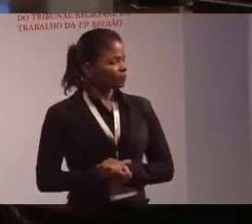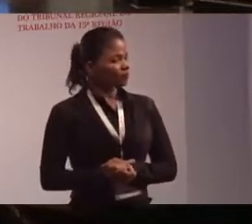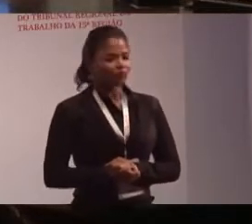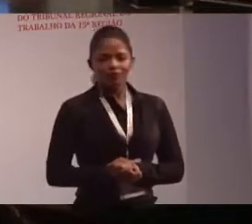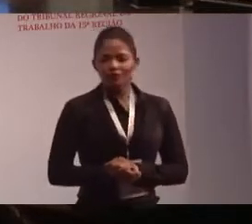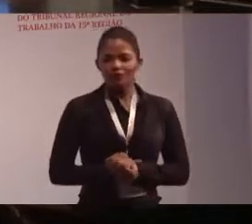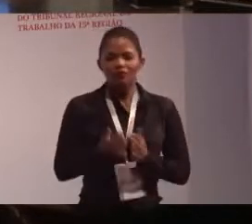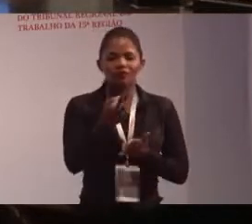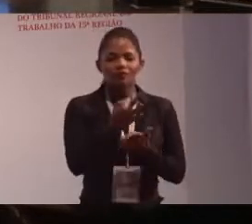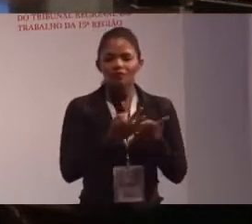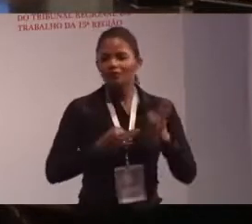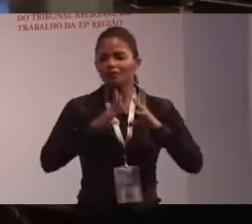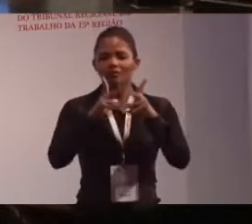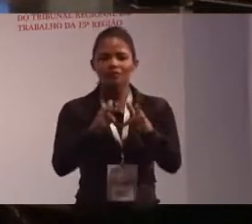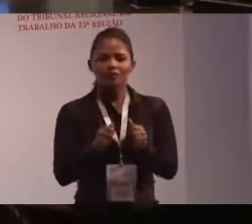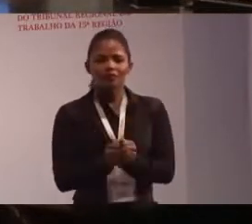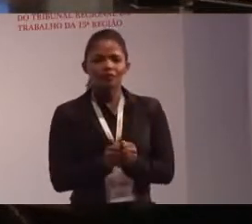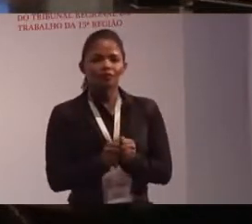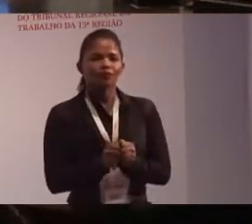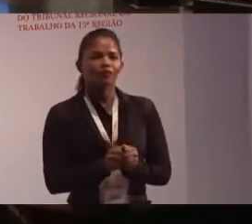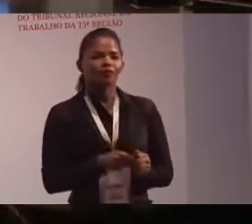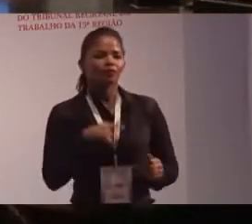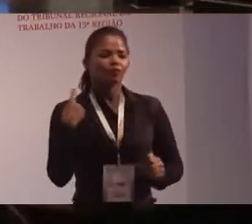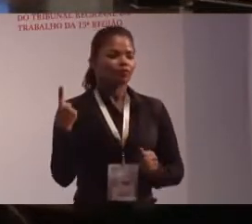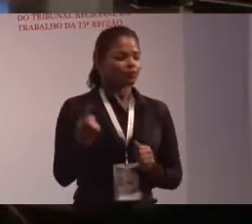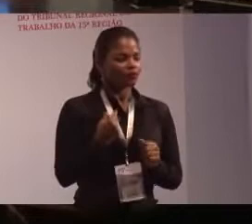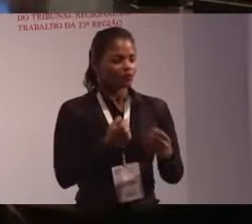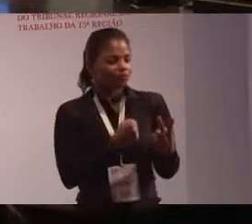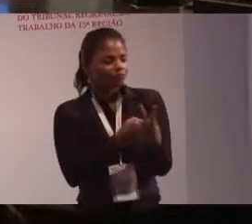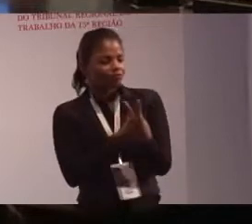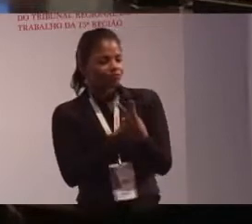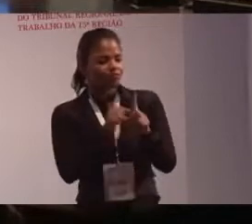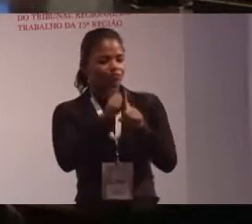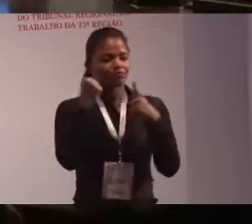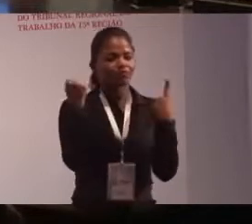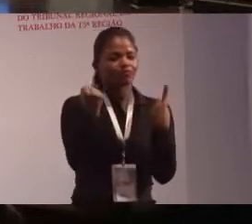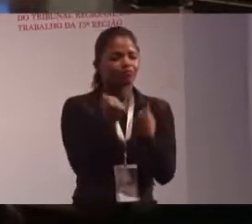Nesse contexto todo, aí a gente fala das medidas de proteção social.